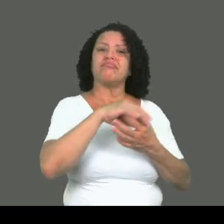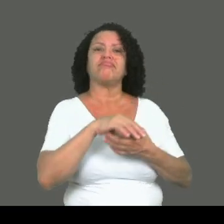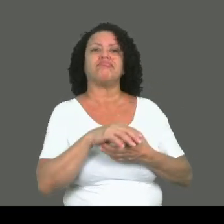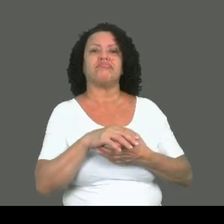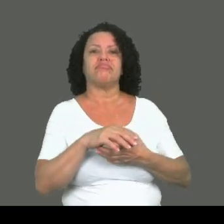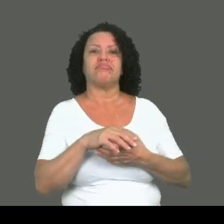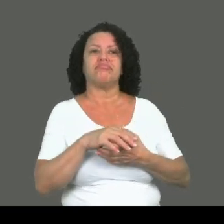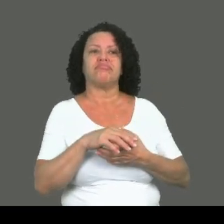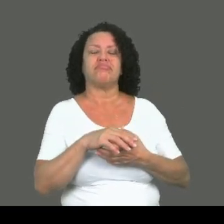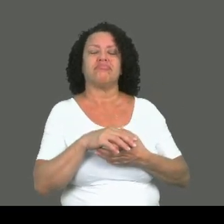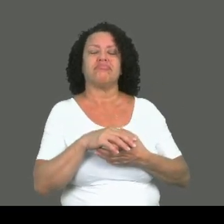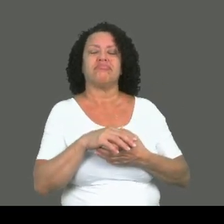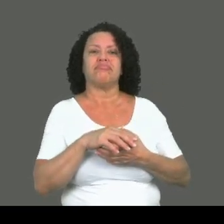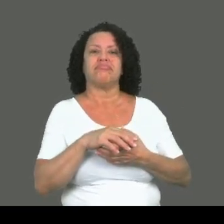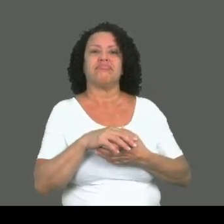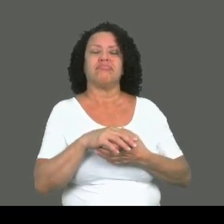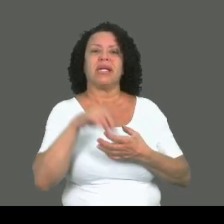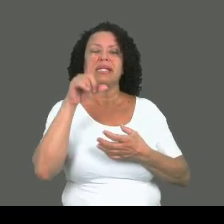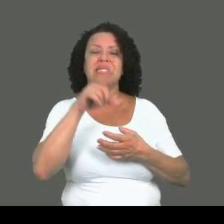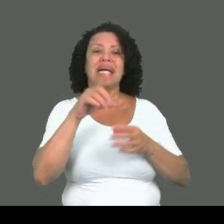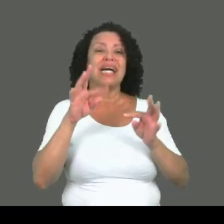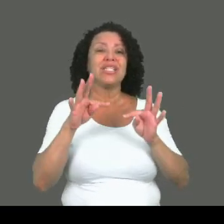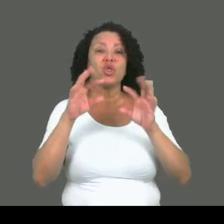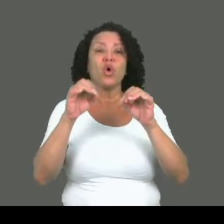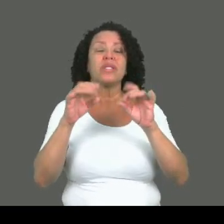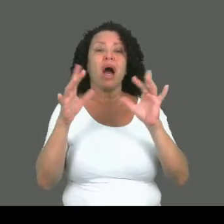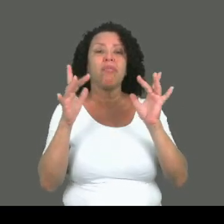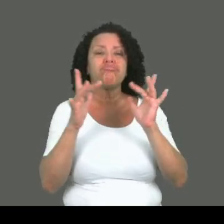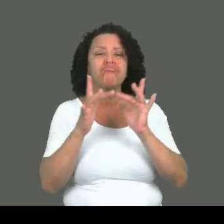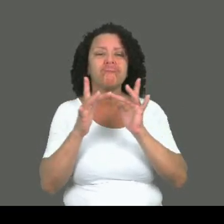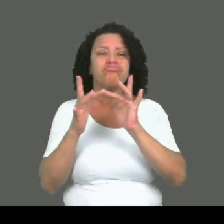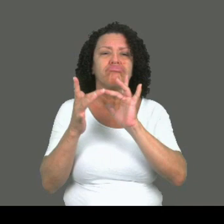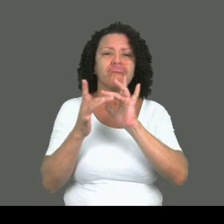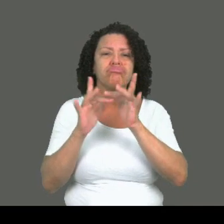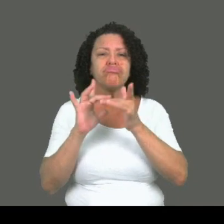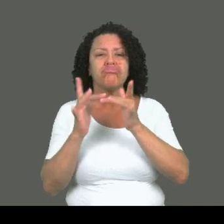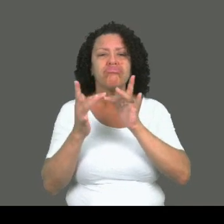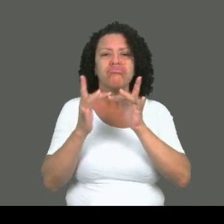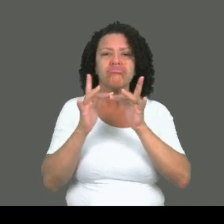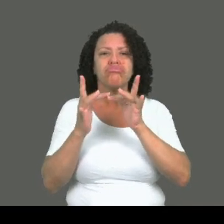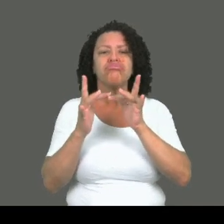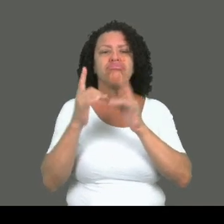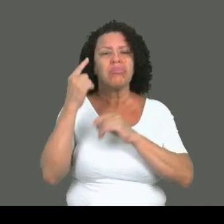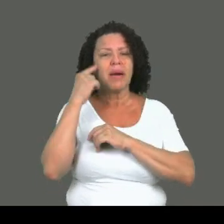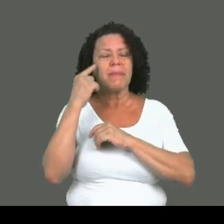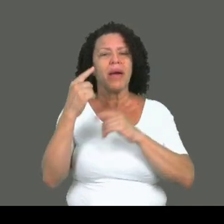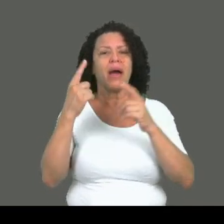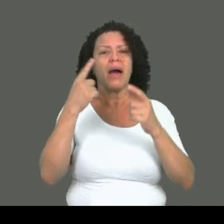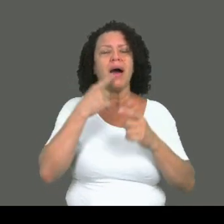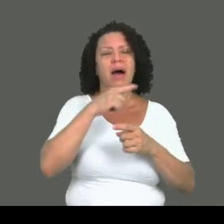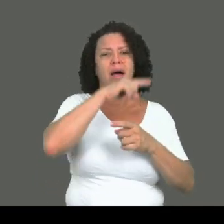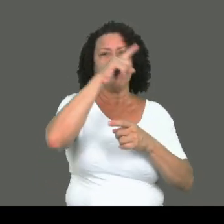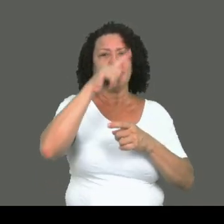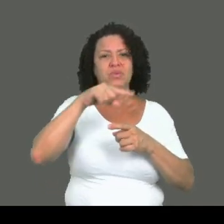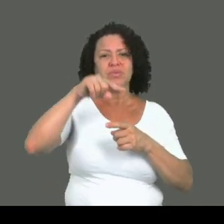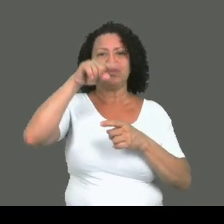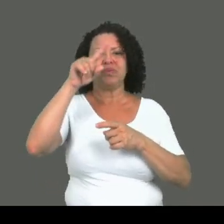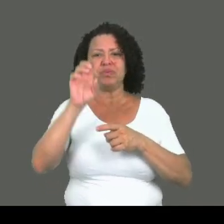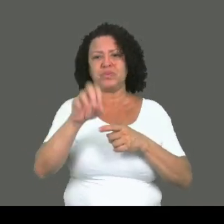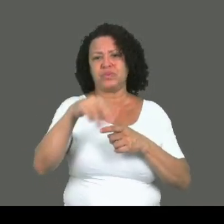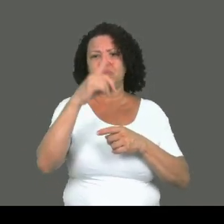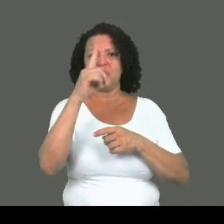estão com total afinidade mental, ou seja, as ondas